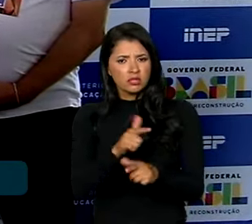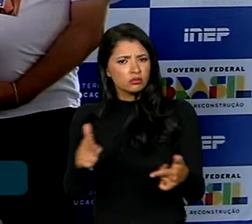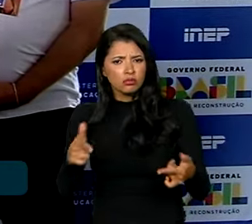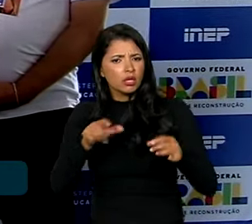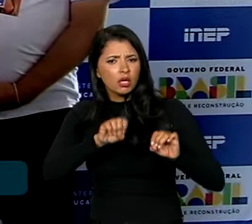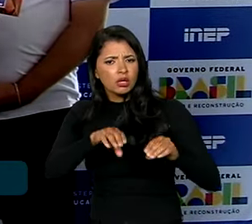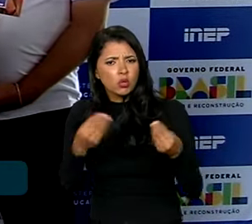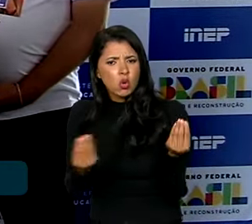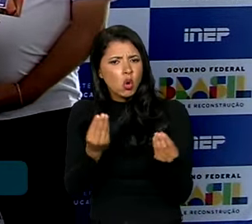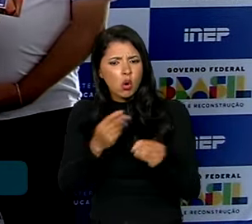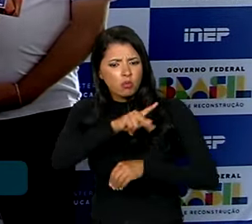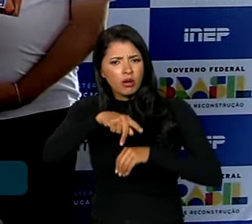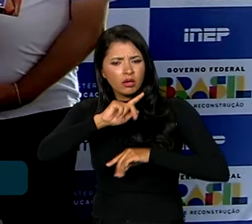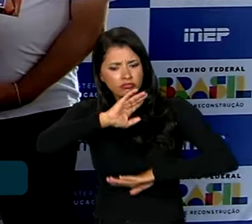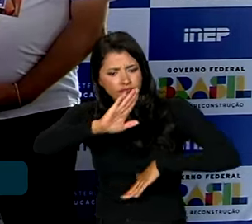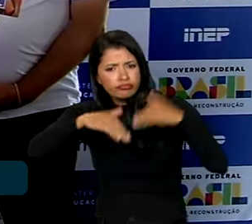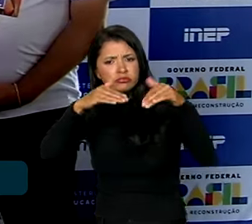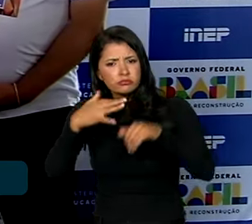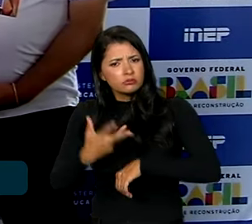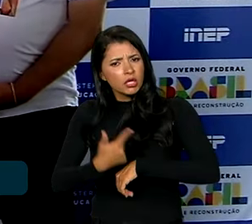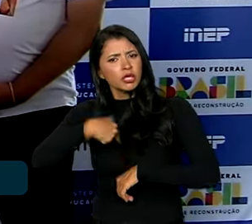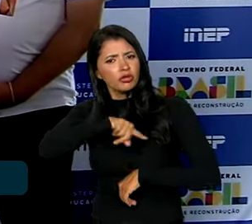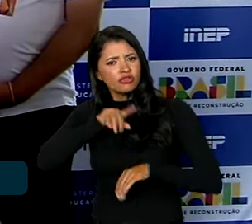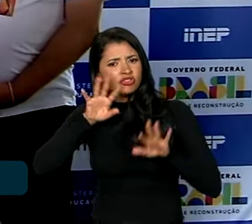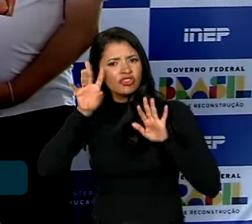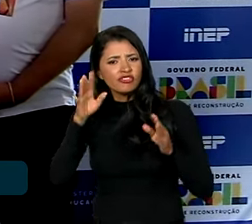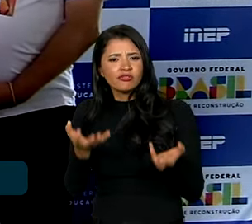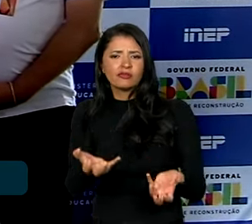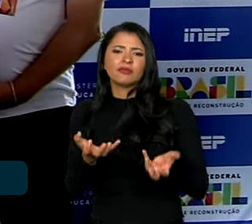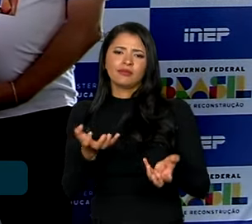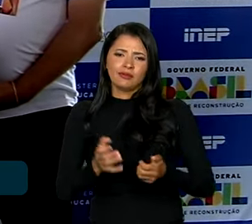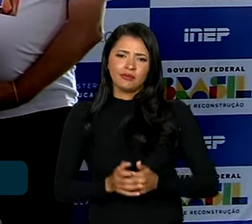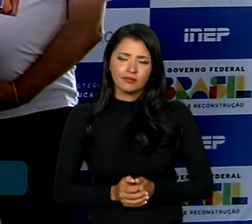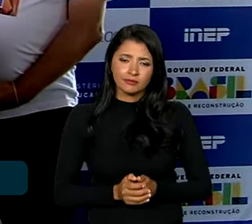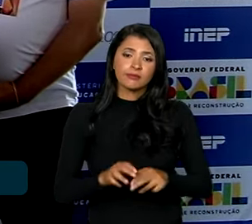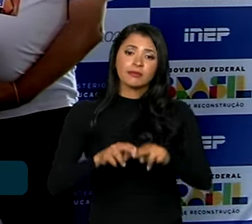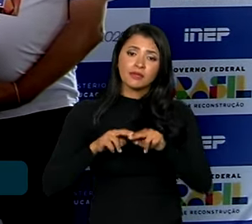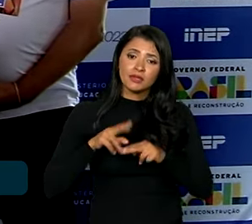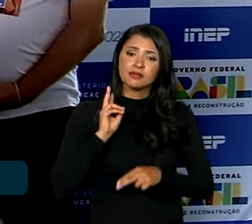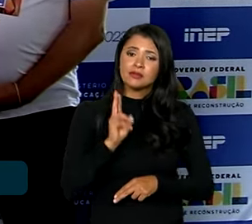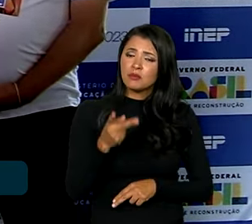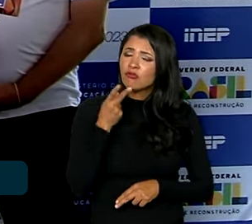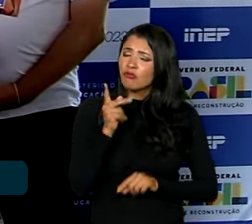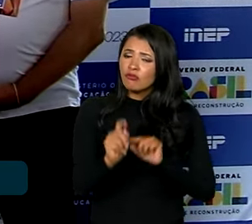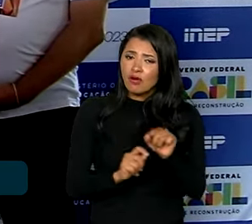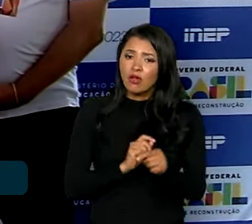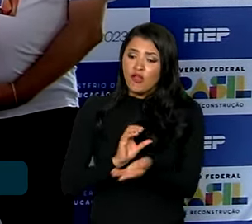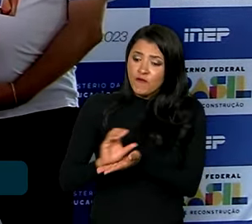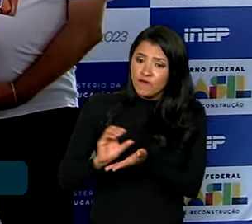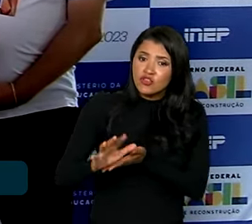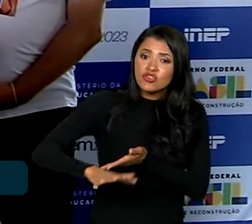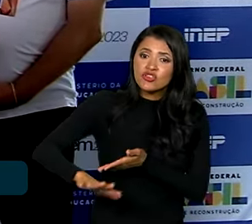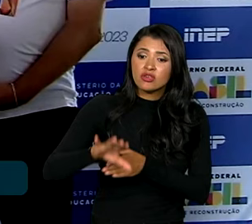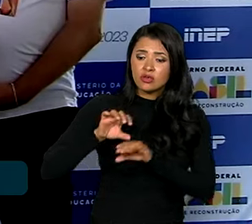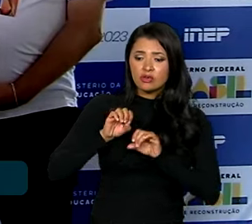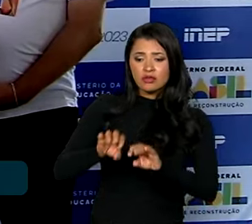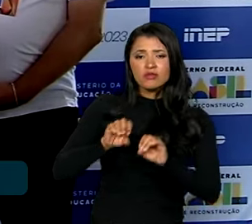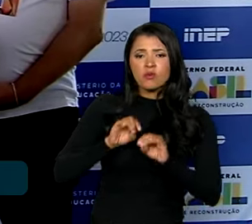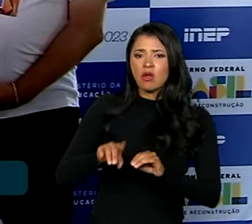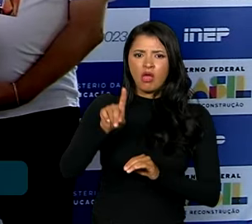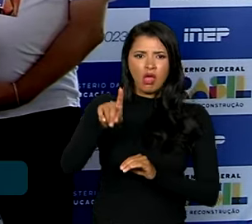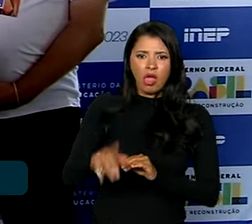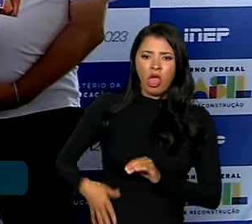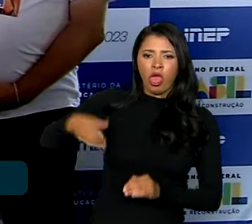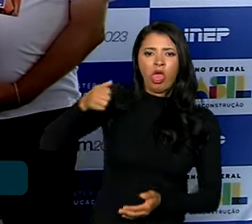não dar o salto de qualidade que todos nós sonhamos é por isso que eu digo sempre que investir em educação não